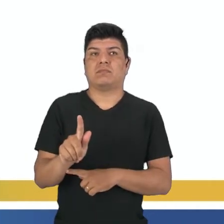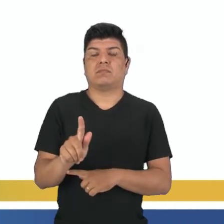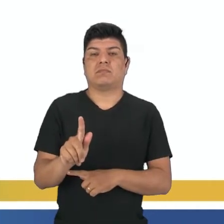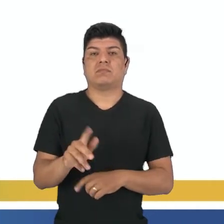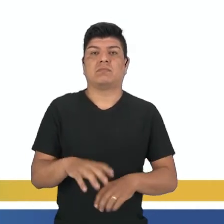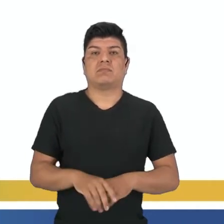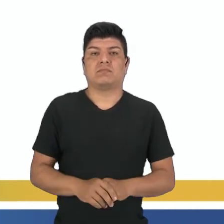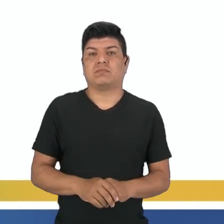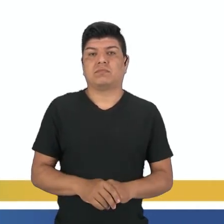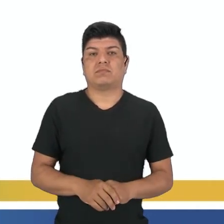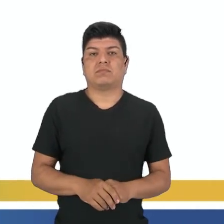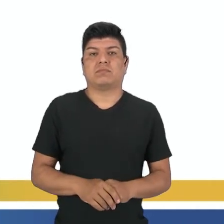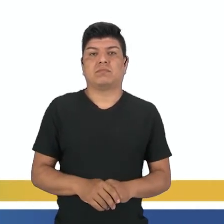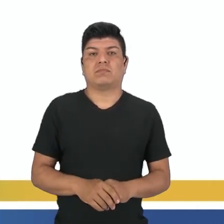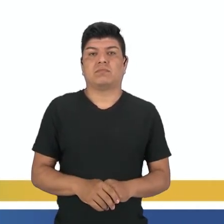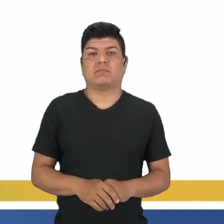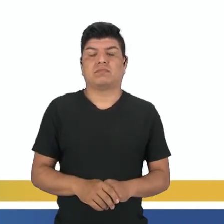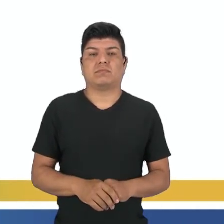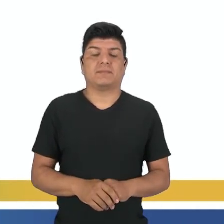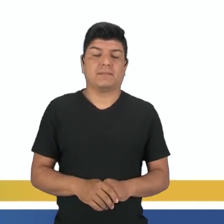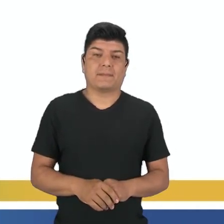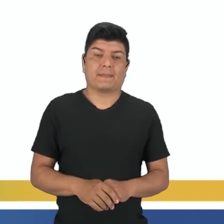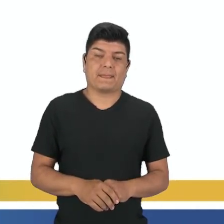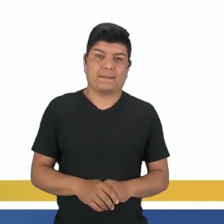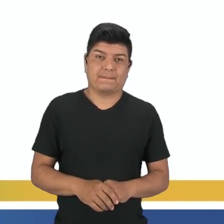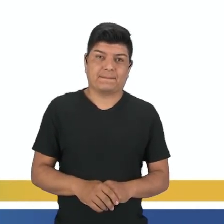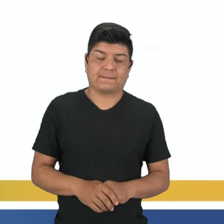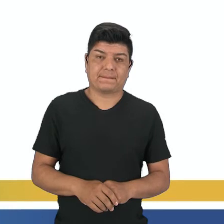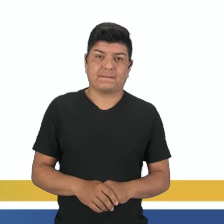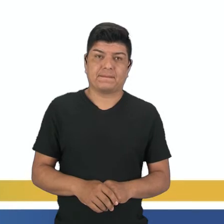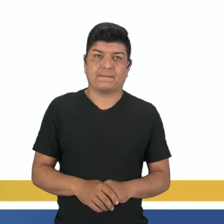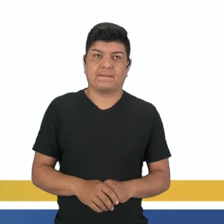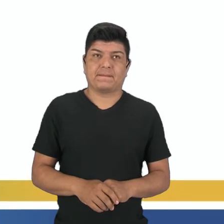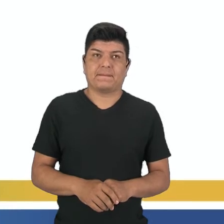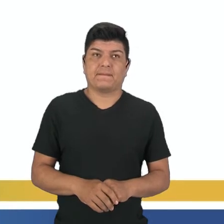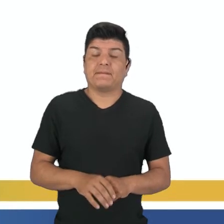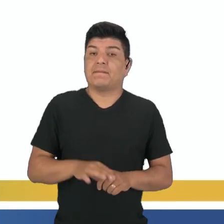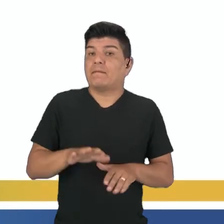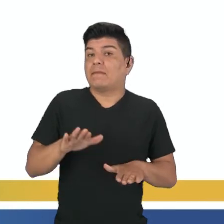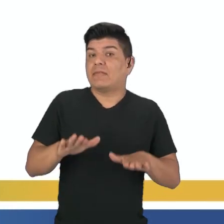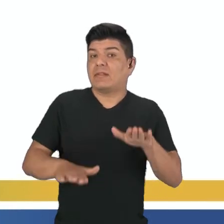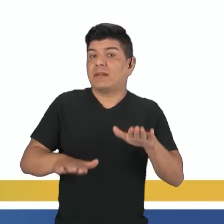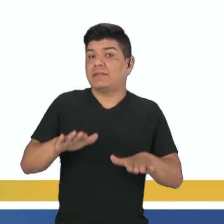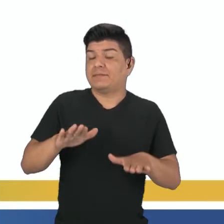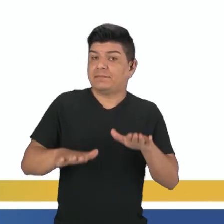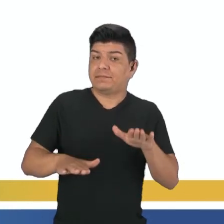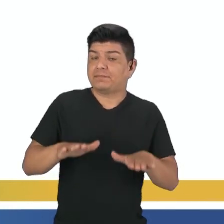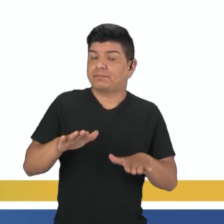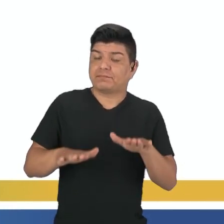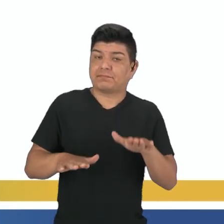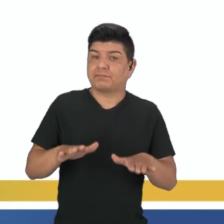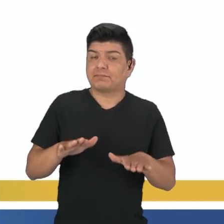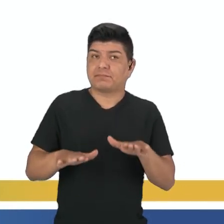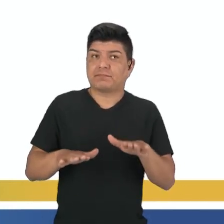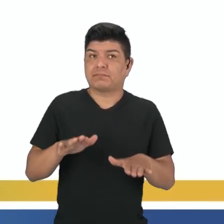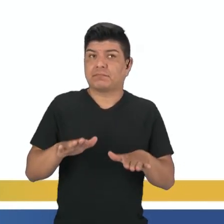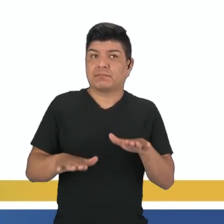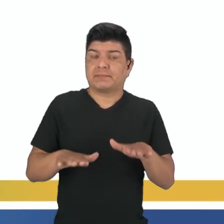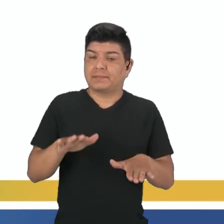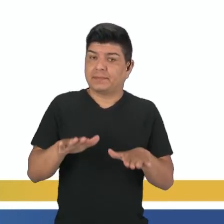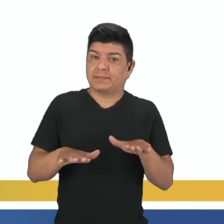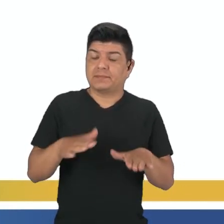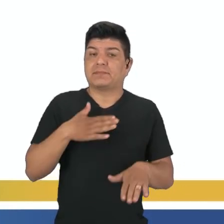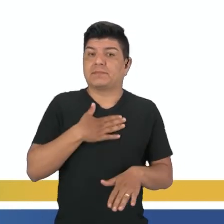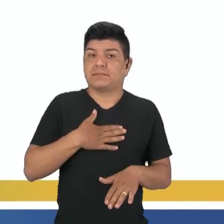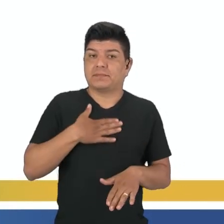ver los estrenos de película, né? Ou seja, a vezes me gusta ir al cine e ver os estrenos. Ou seja,